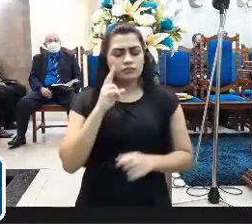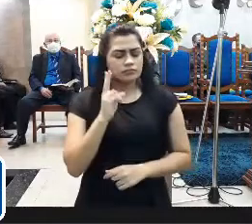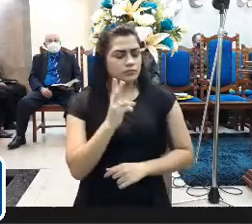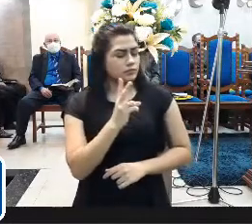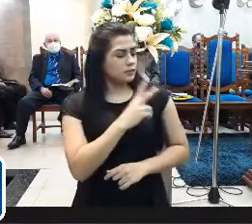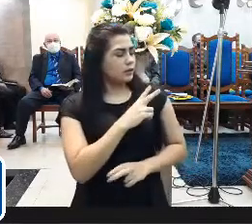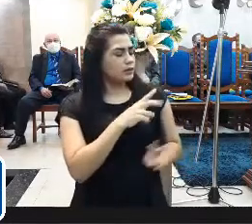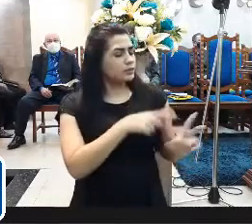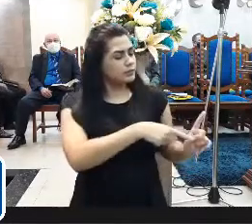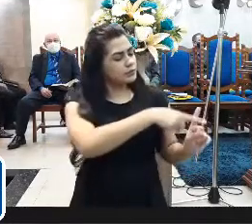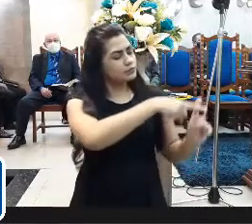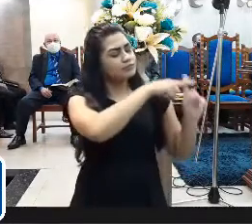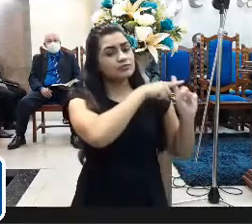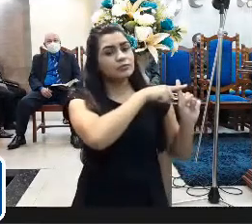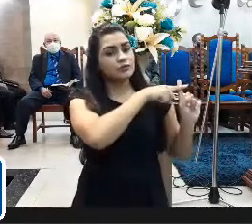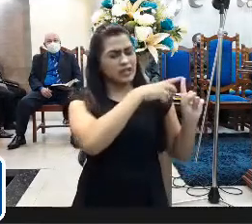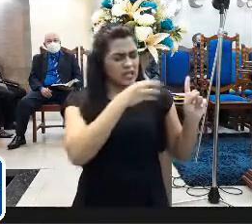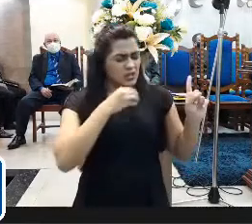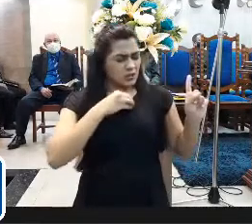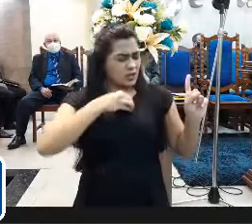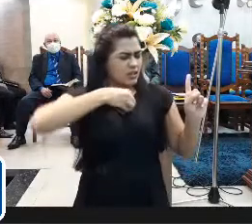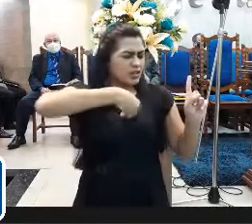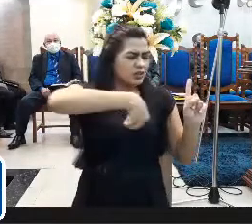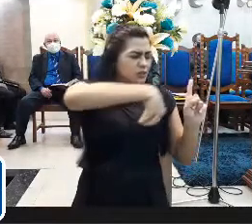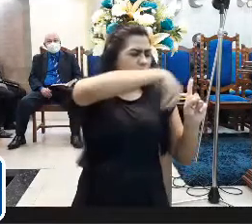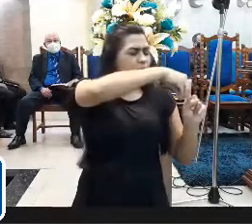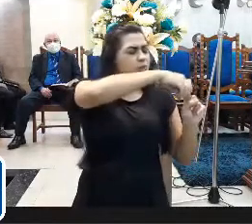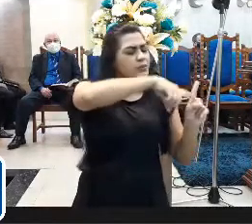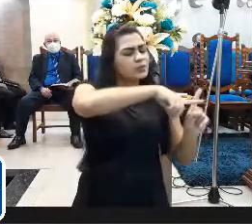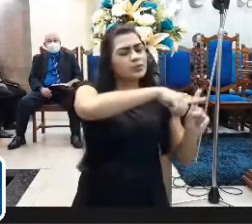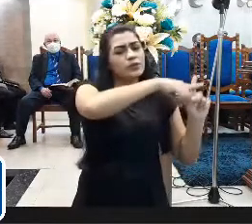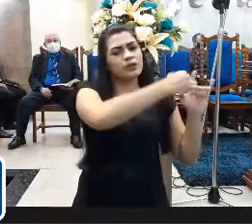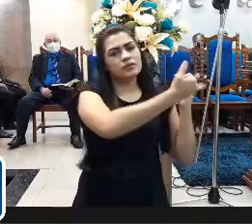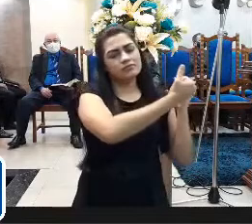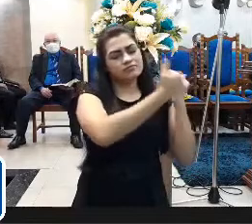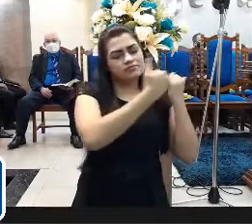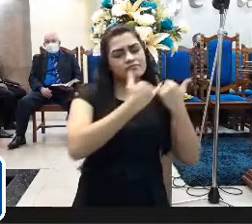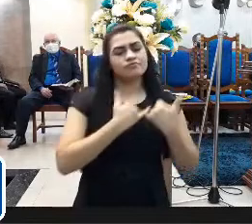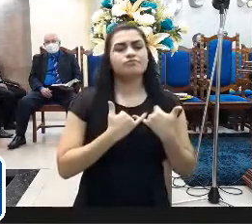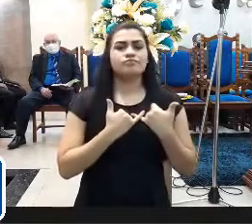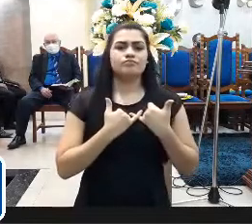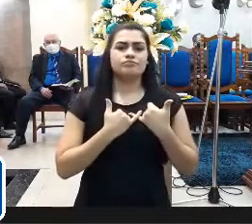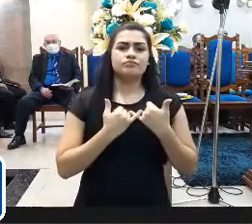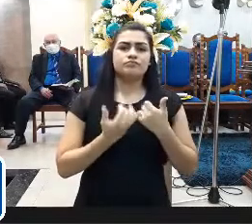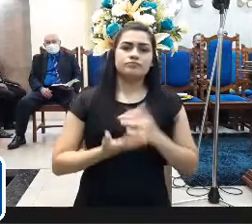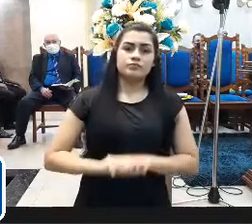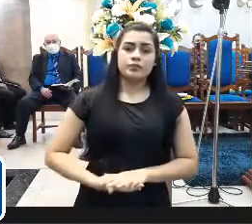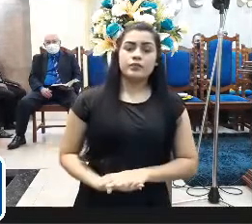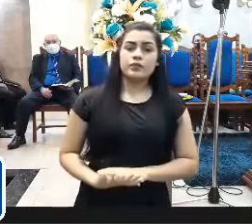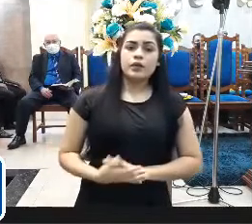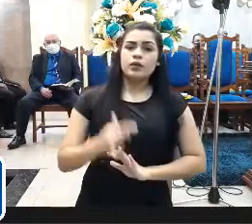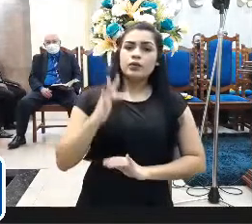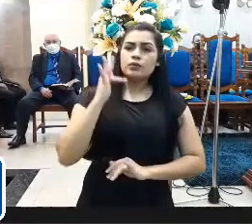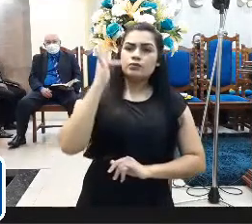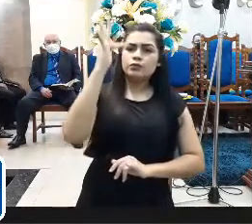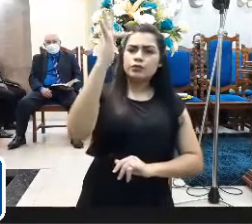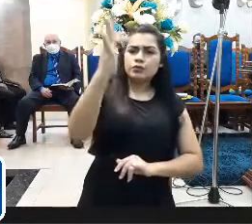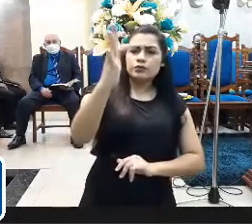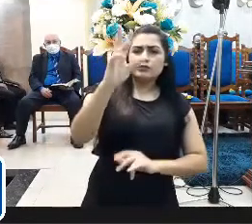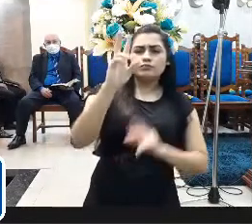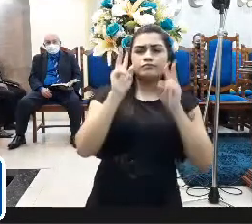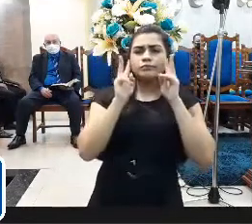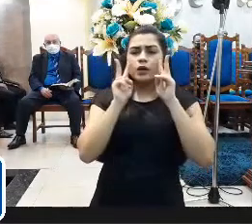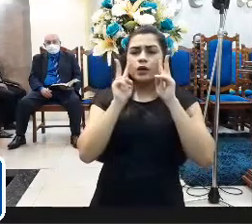cruz. Nela os seus pecados foram perdoados. Olha para o futuro, contempla